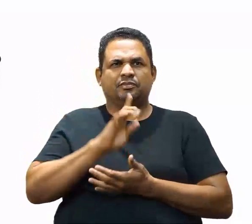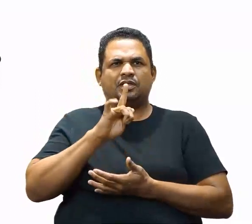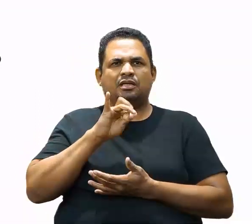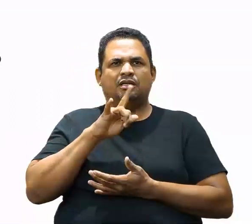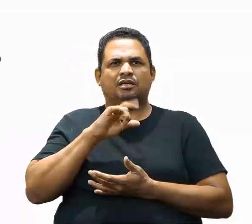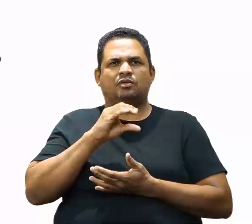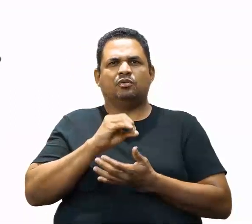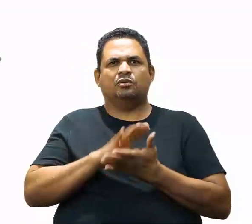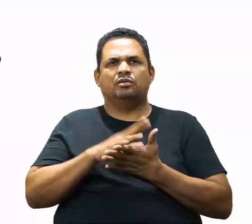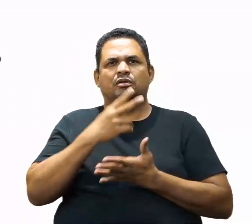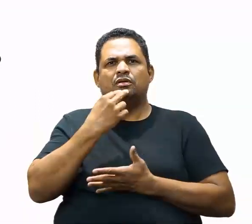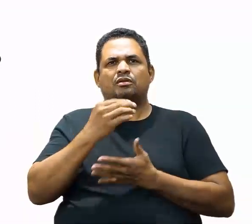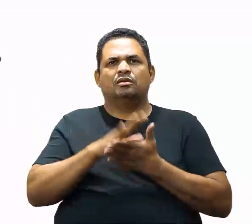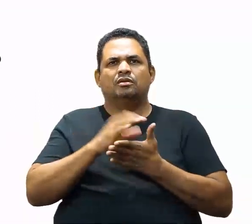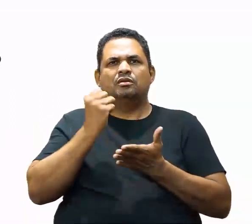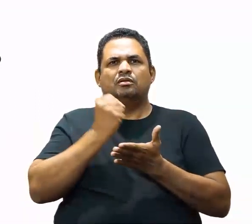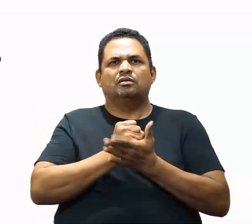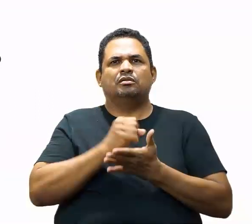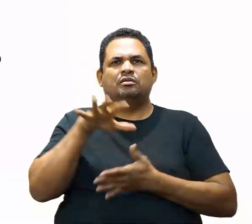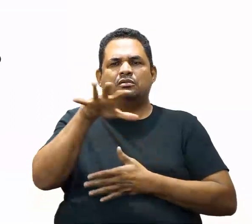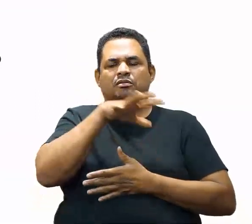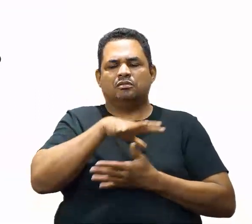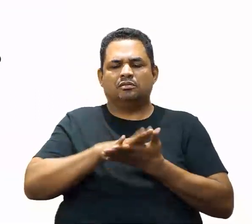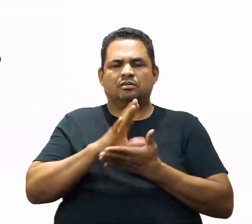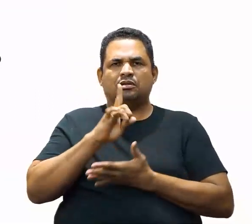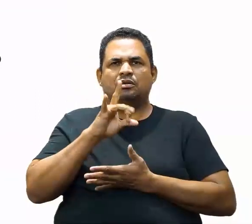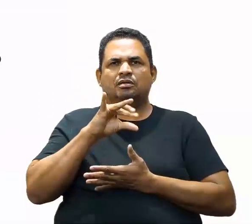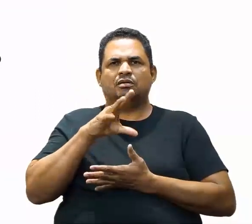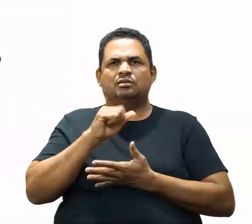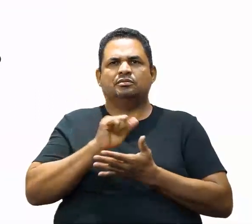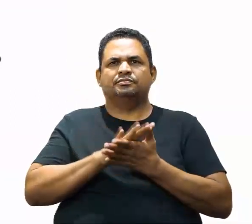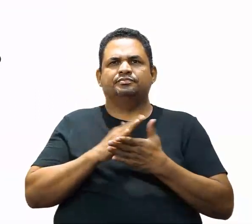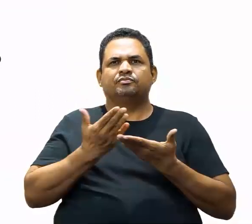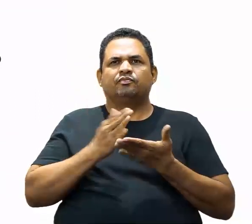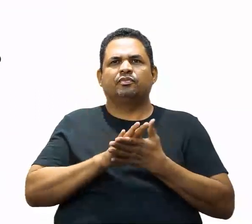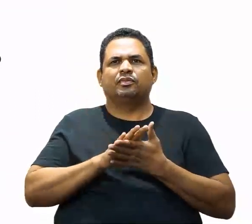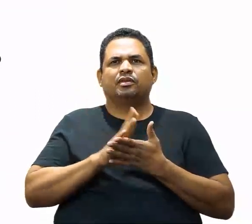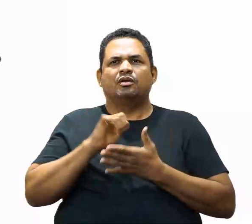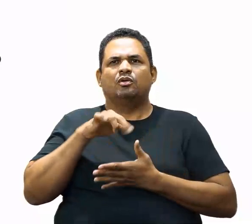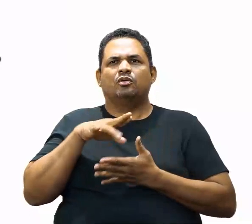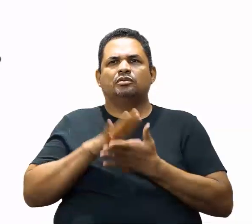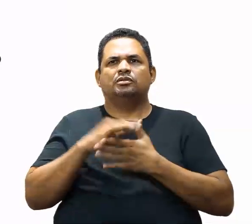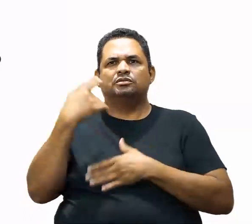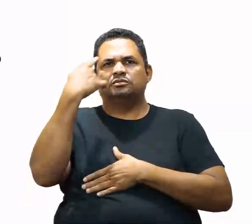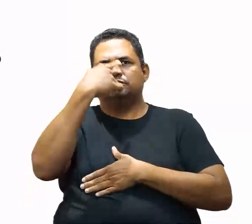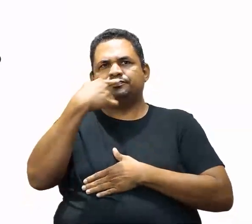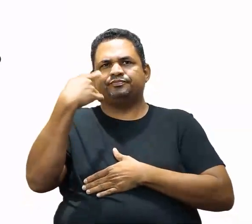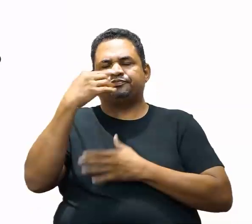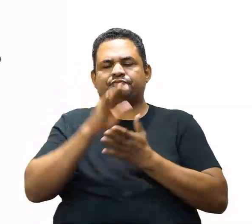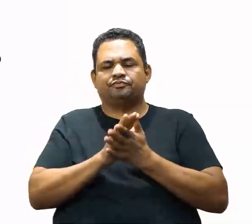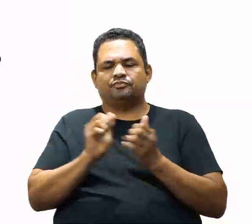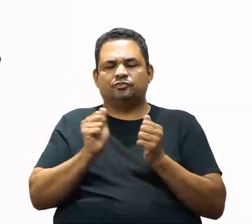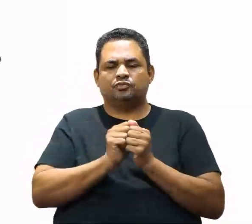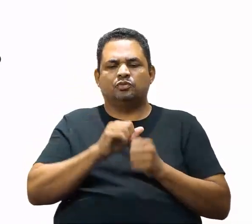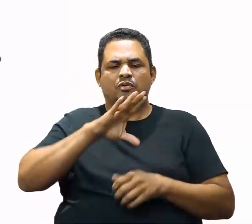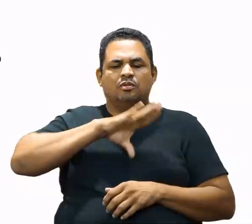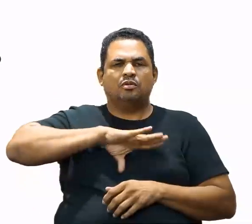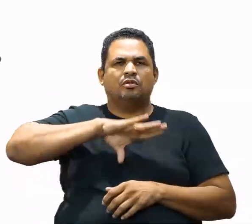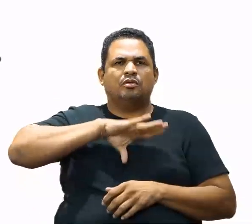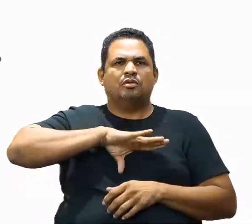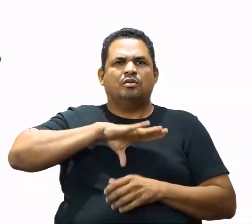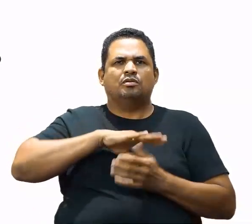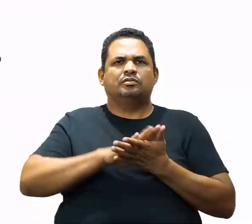é uma língua oficial da região de Galícia, no canto noroeste da Espanha, junto a Portugal,